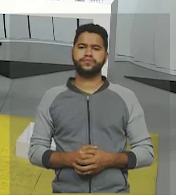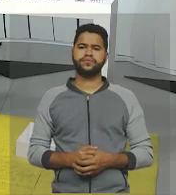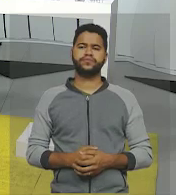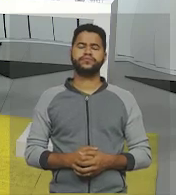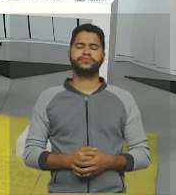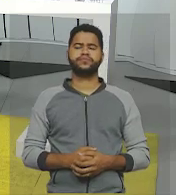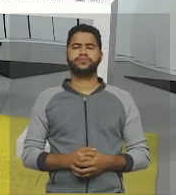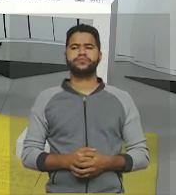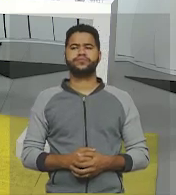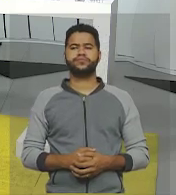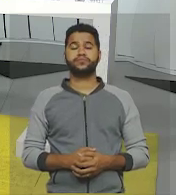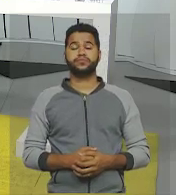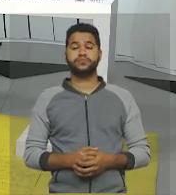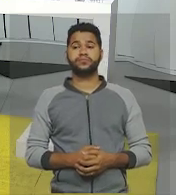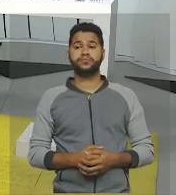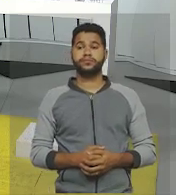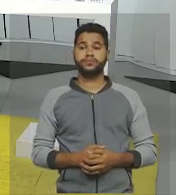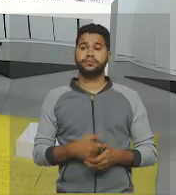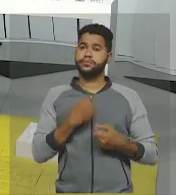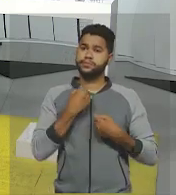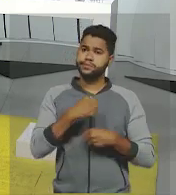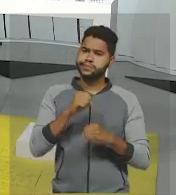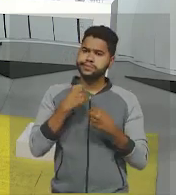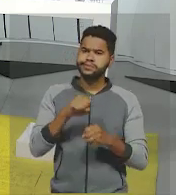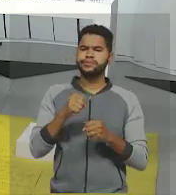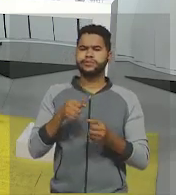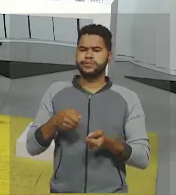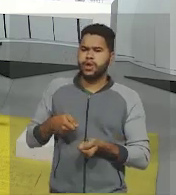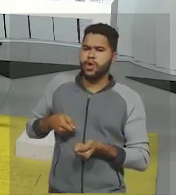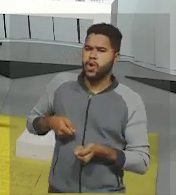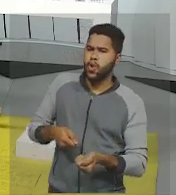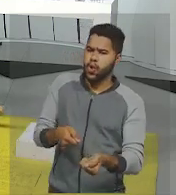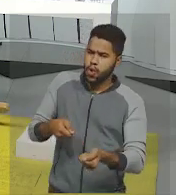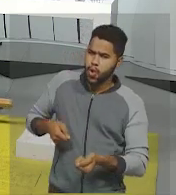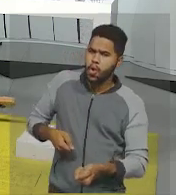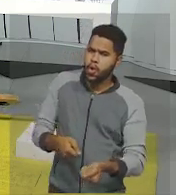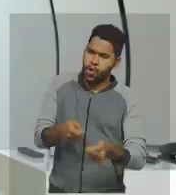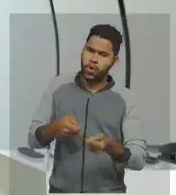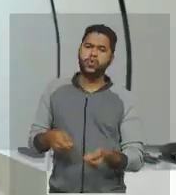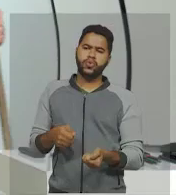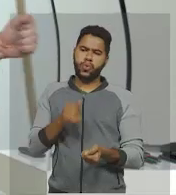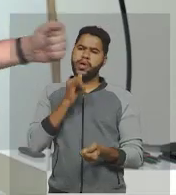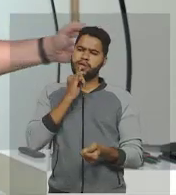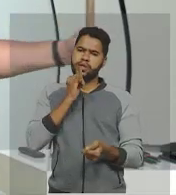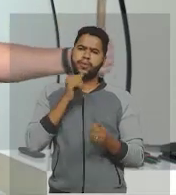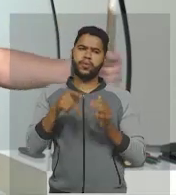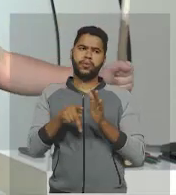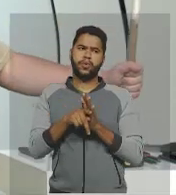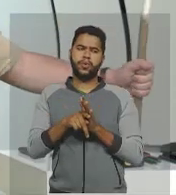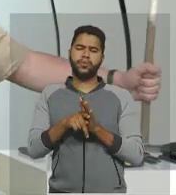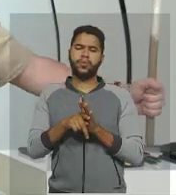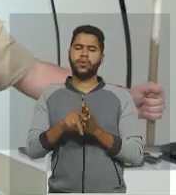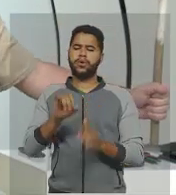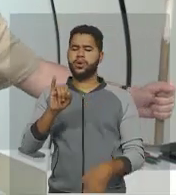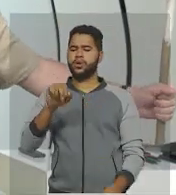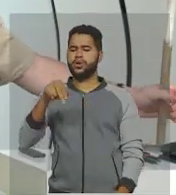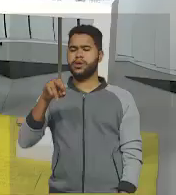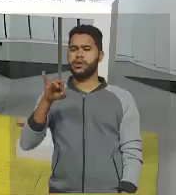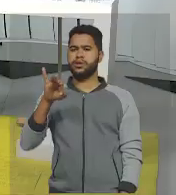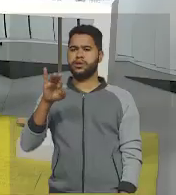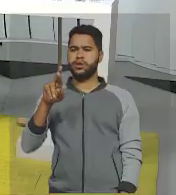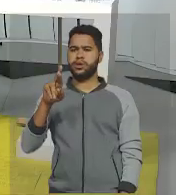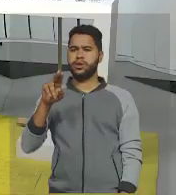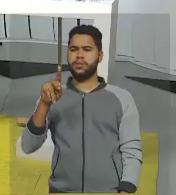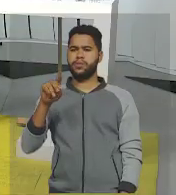pelo aqui embaixo, né? Então, vassoura, rodo, são exemplos que nós temos de alavanca